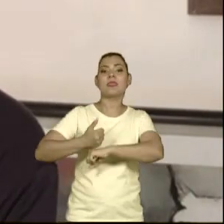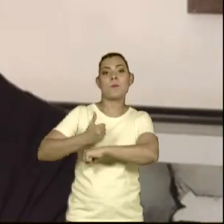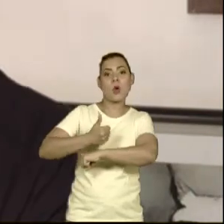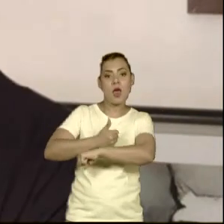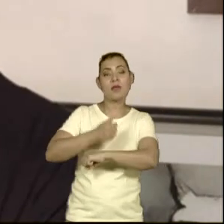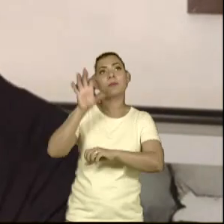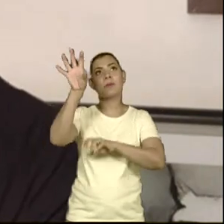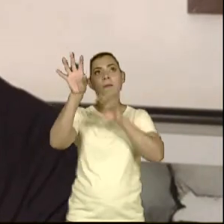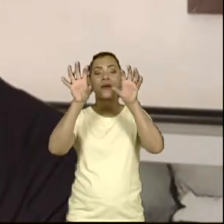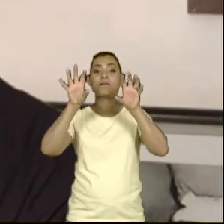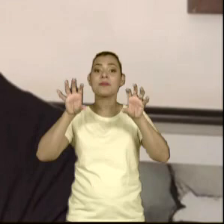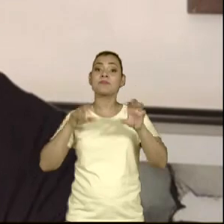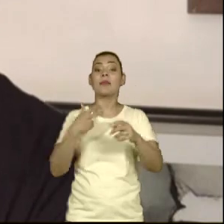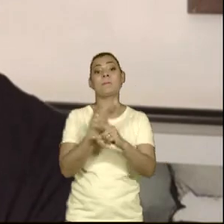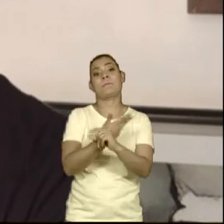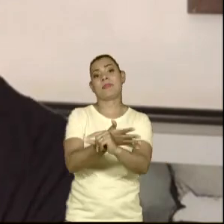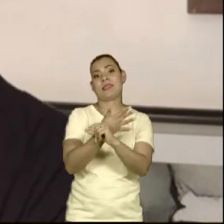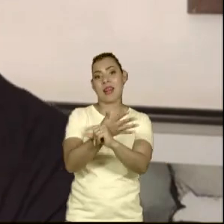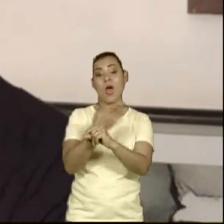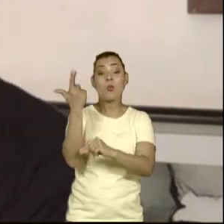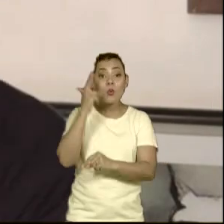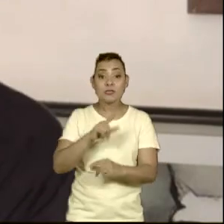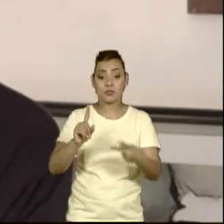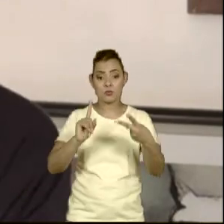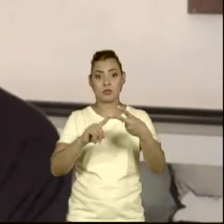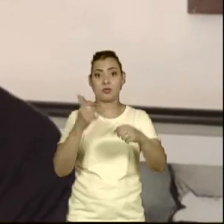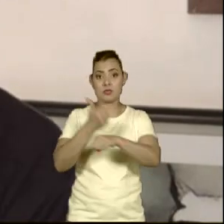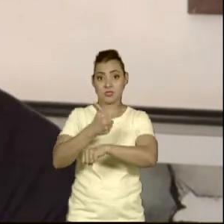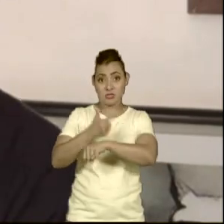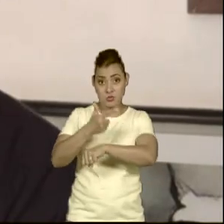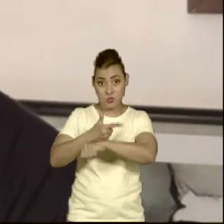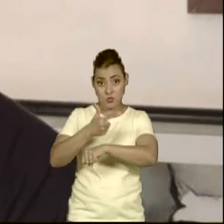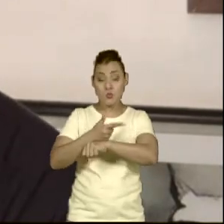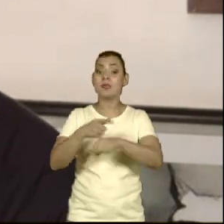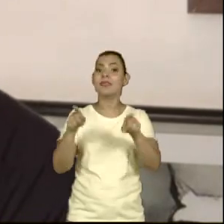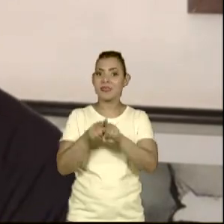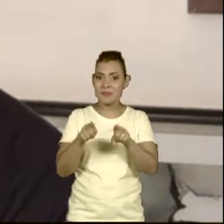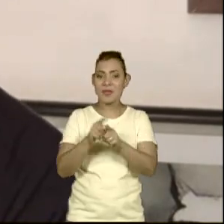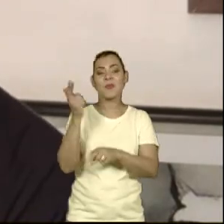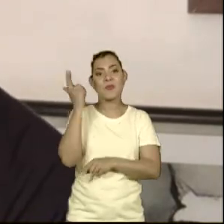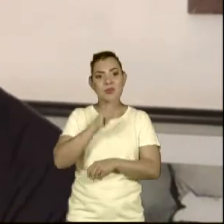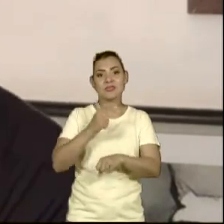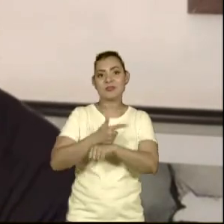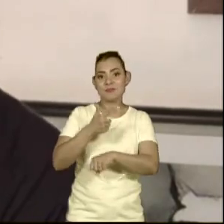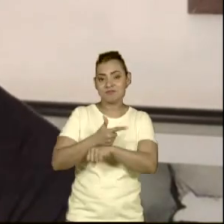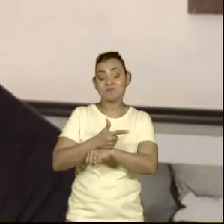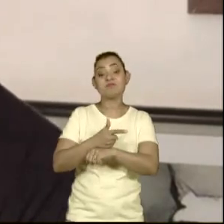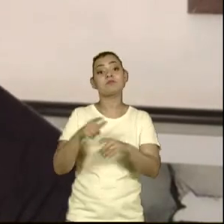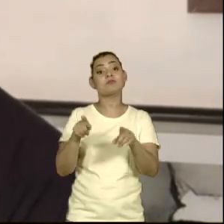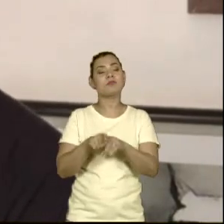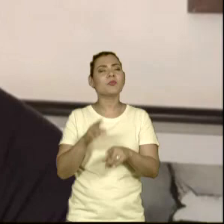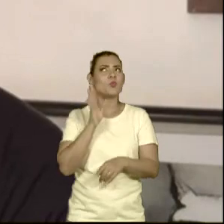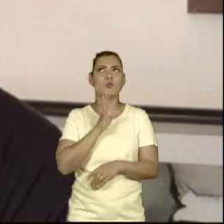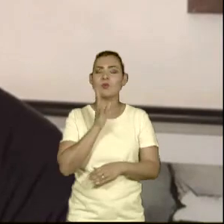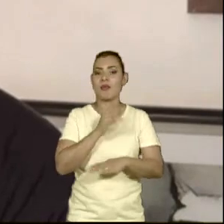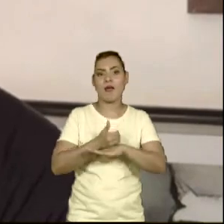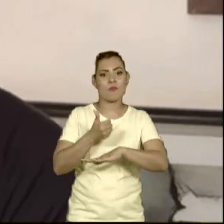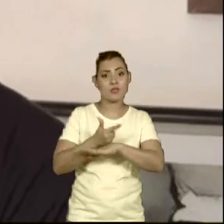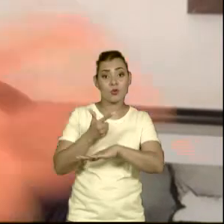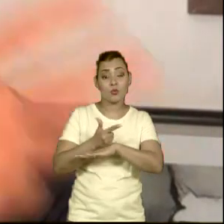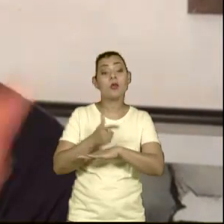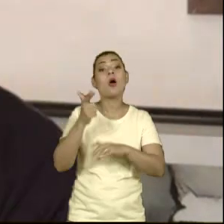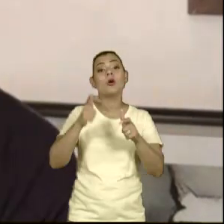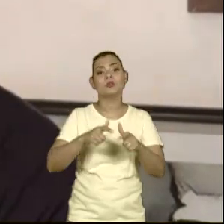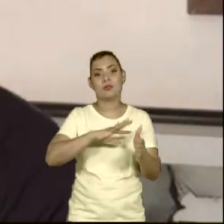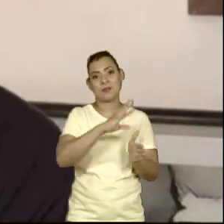Pantanal, e a gente conseguiu fazer a segunda temporada, ainda inédita, mas sinceramente ainda mais legal que a primeira, a gente fez